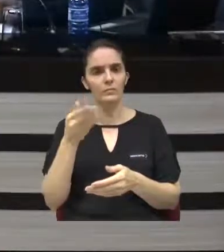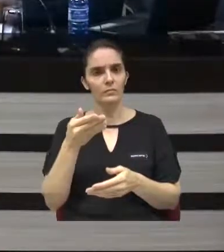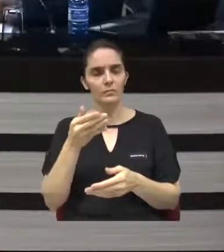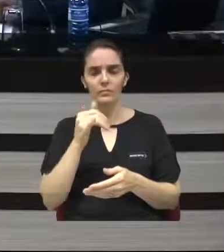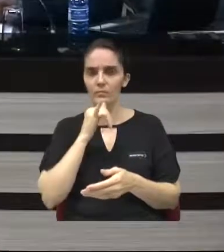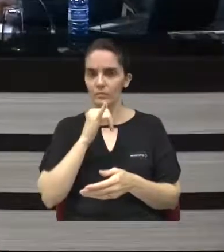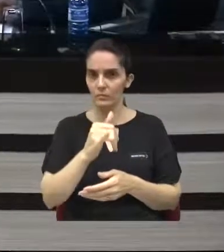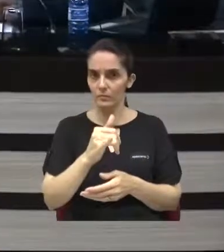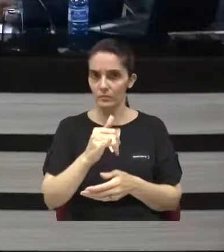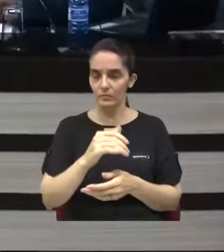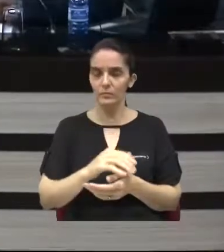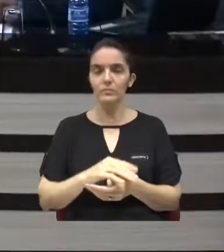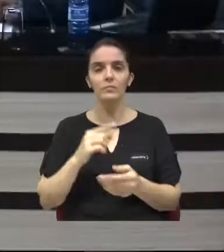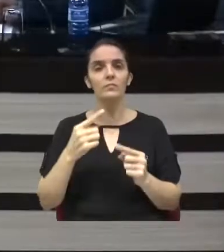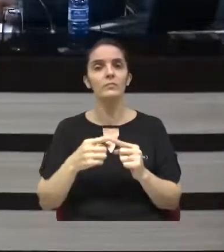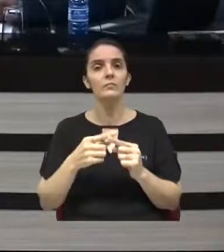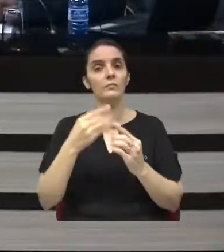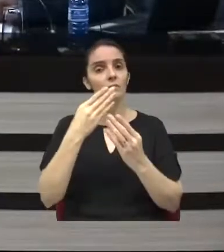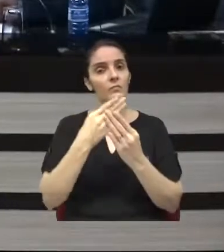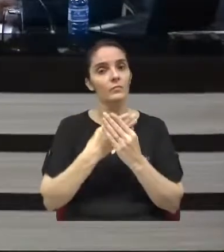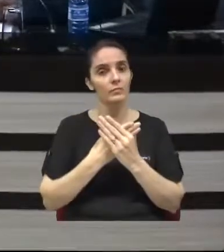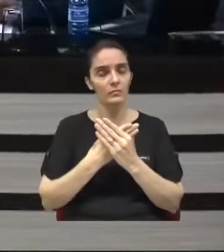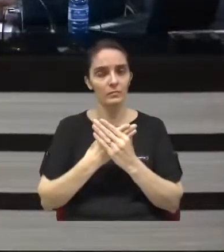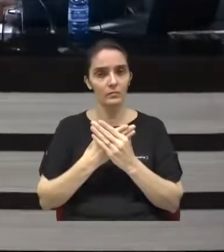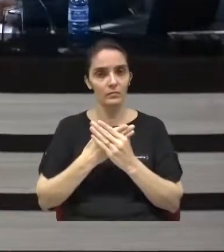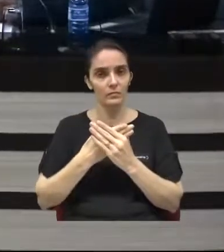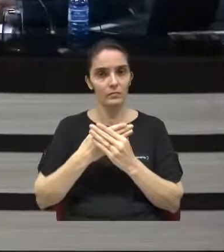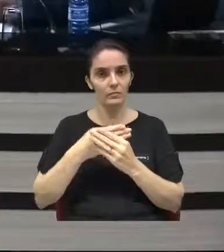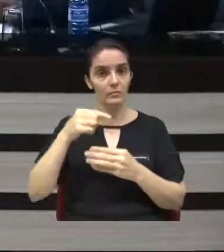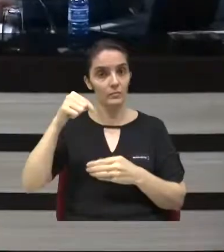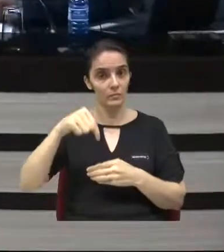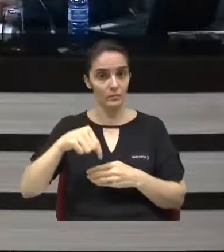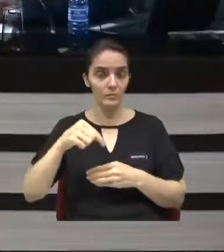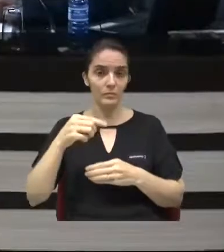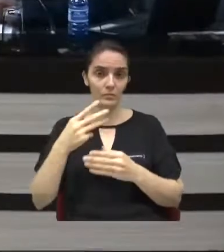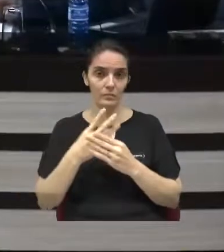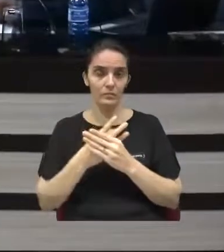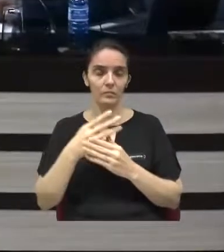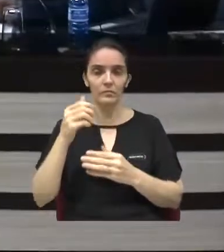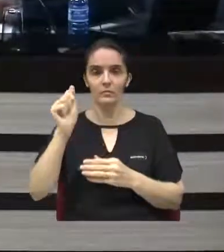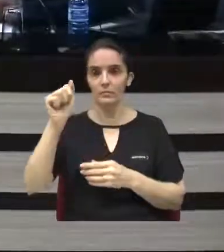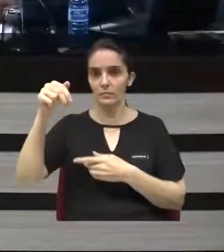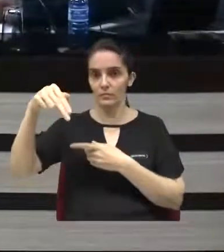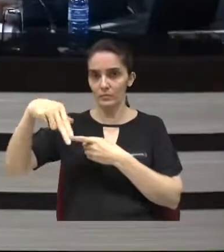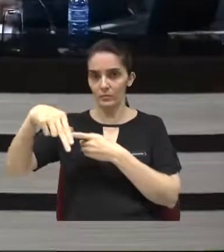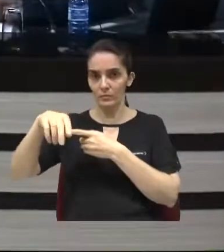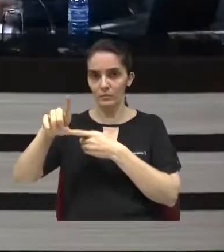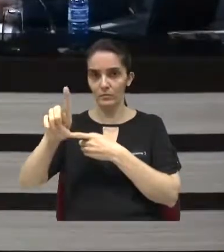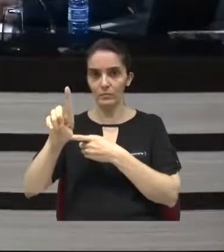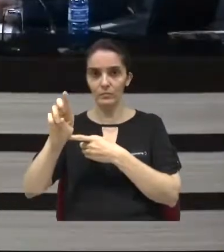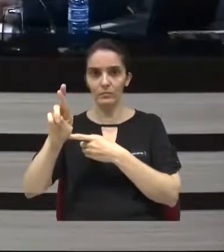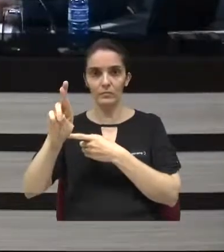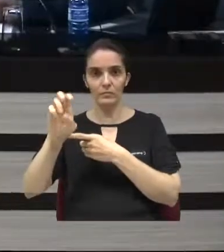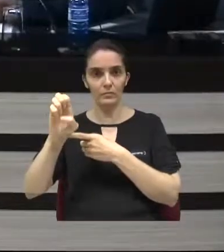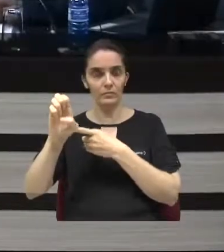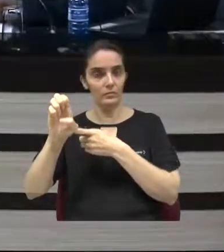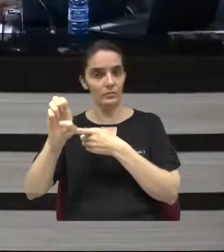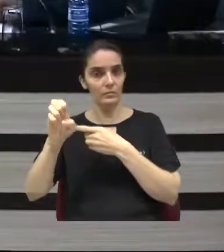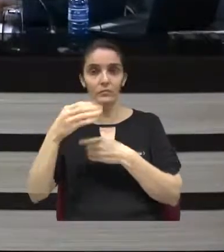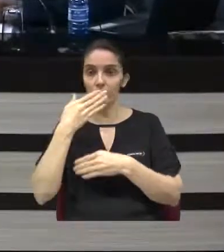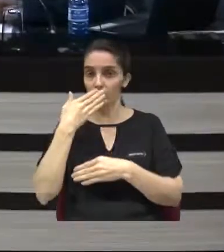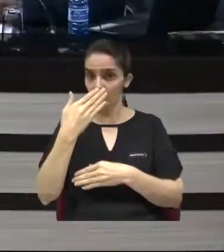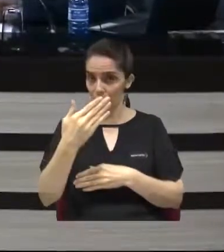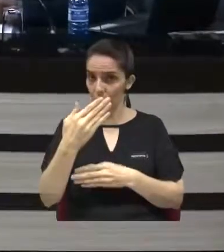que a denúncia protocolada nessa Casa de Leis pelo cidadão André Rodrigues Heleno, que pede abertura de